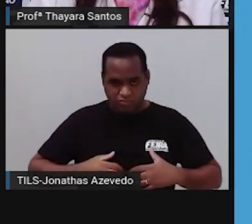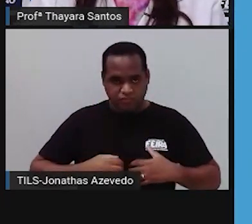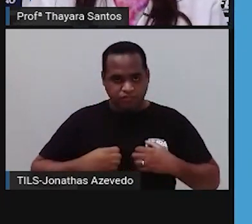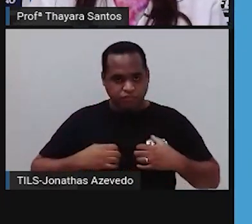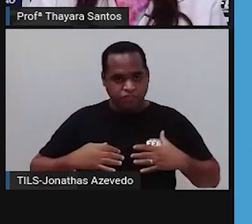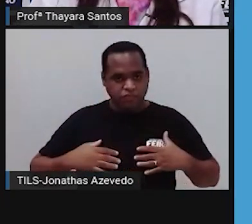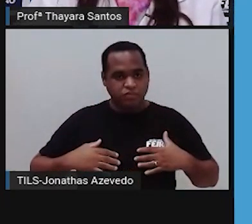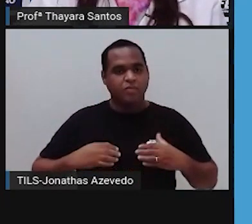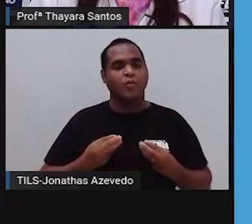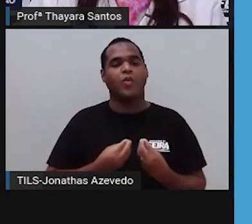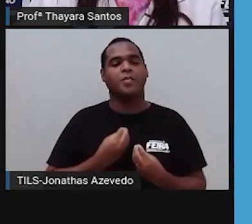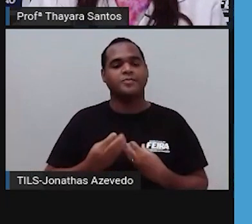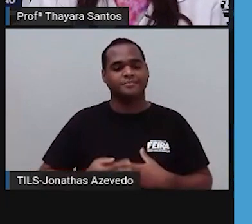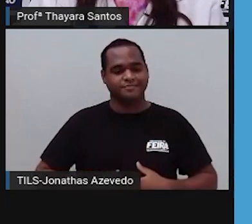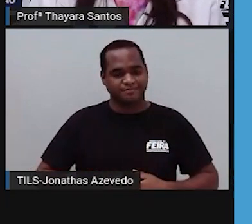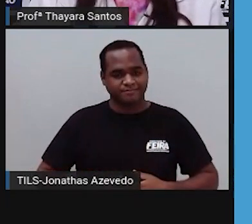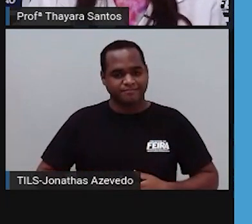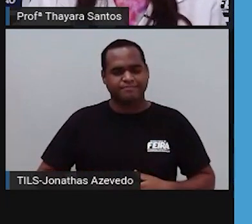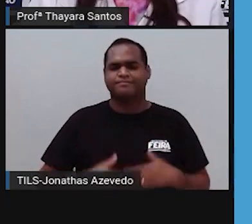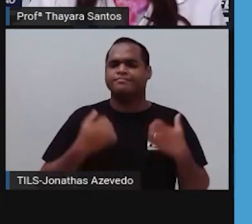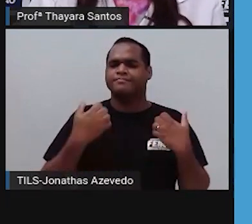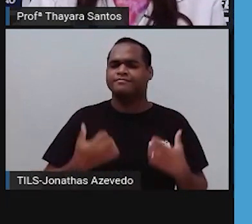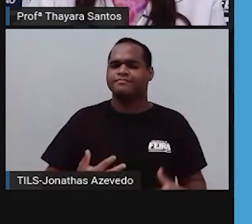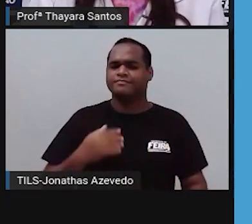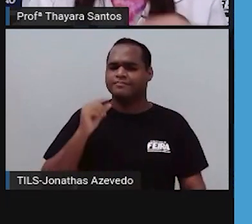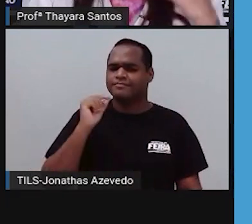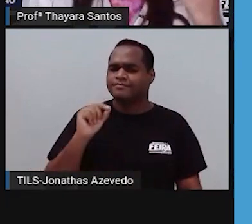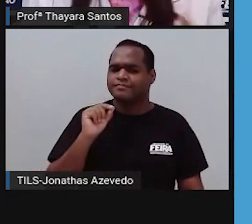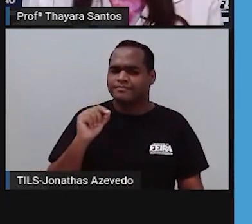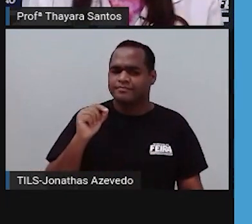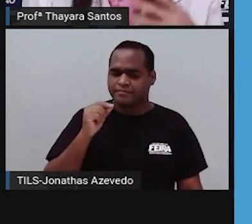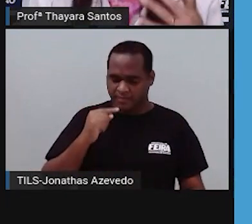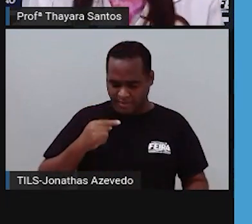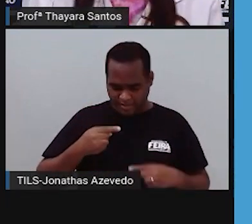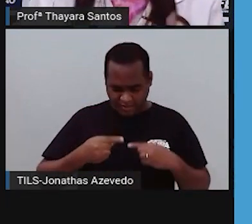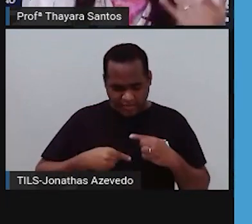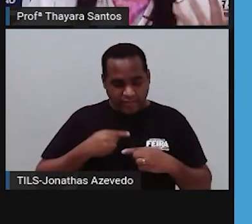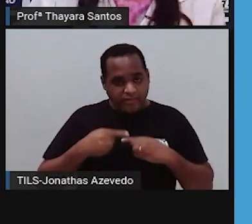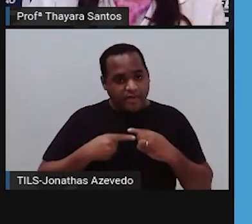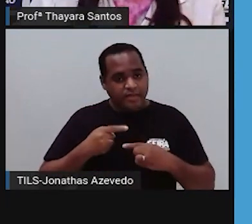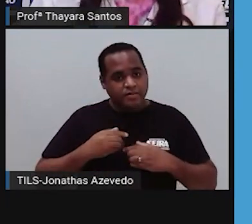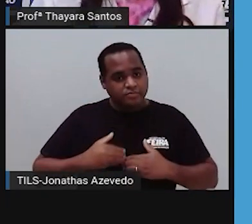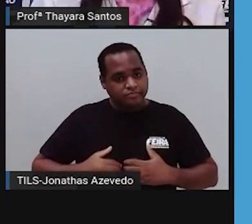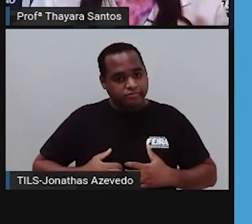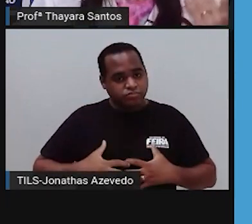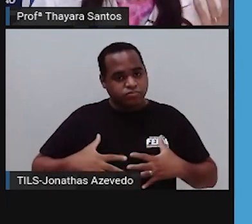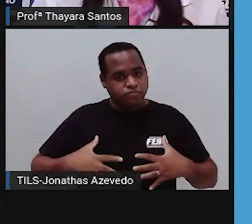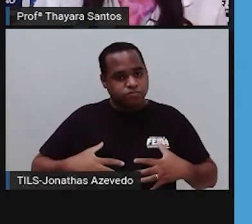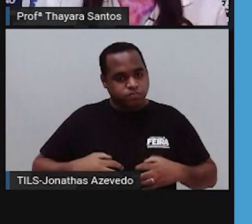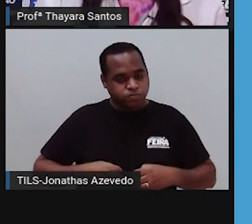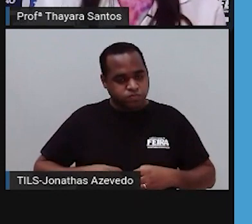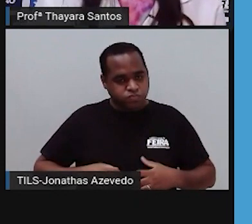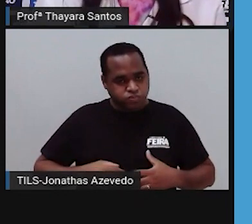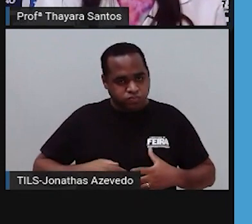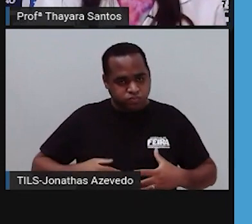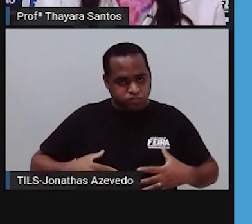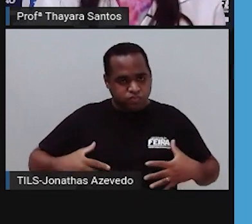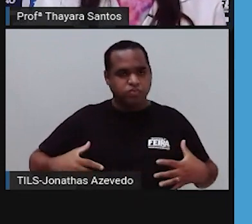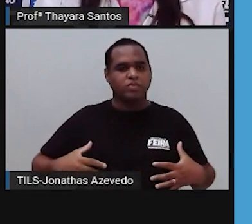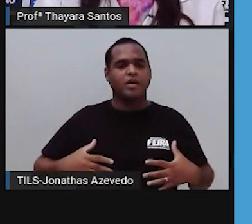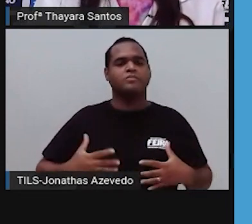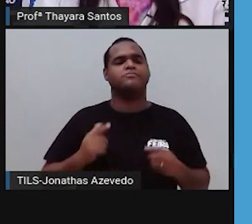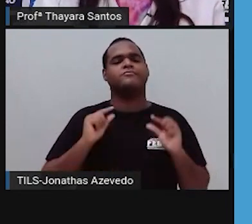E você sabe aí do outro lado do que é que eu estou falando quando eu falo de fases de desenvolvimento embrionário humano? O que é isso?